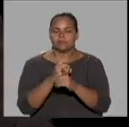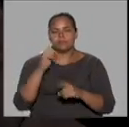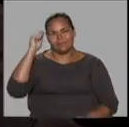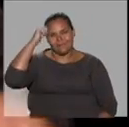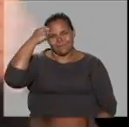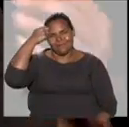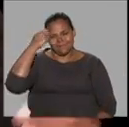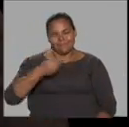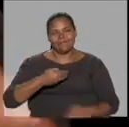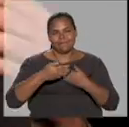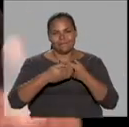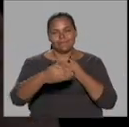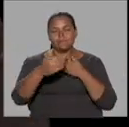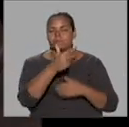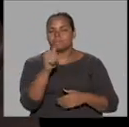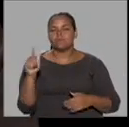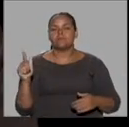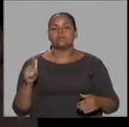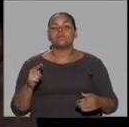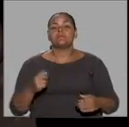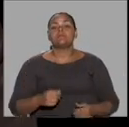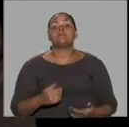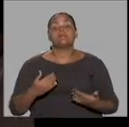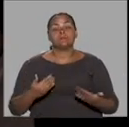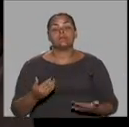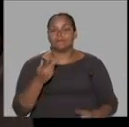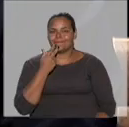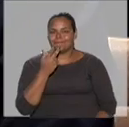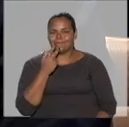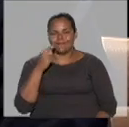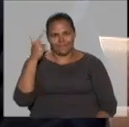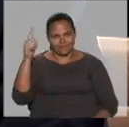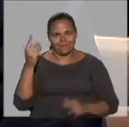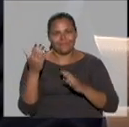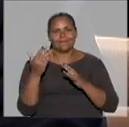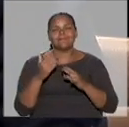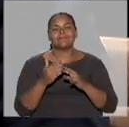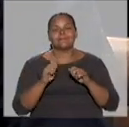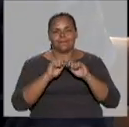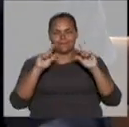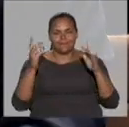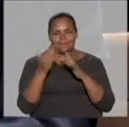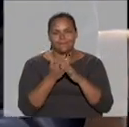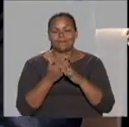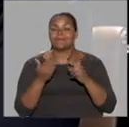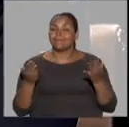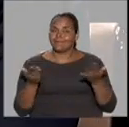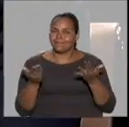E a partir disso surgiram outras coisas, mas inicialmente... Que a gente vai falar no próximo bloco.